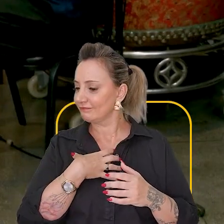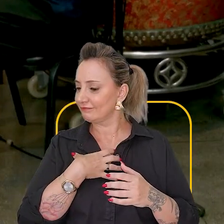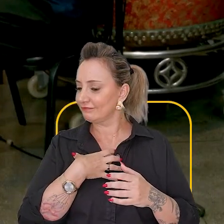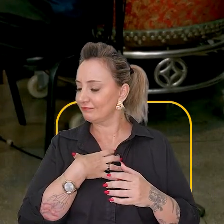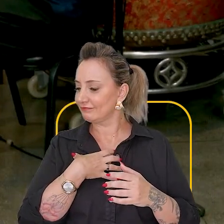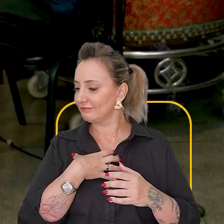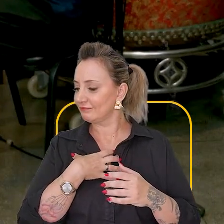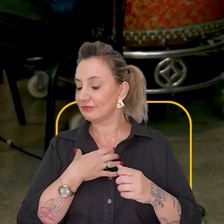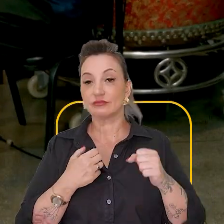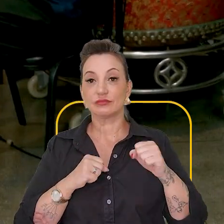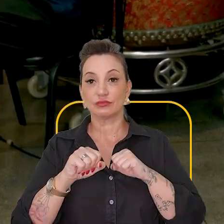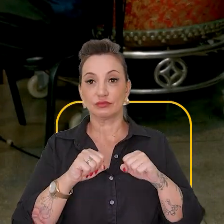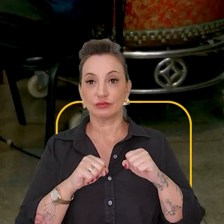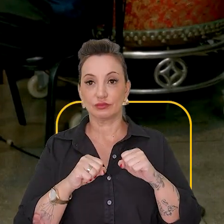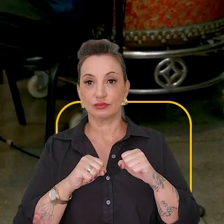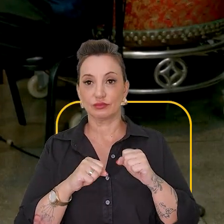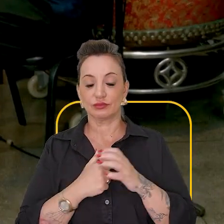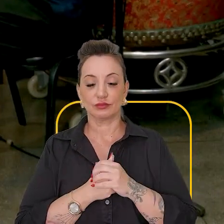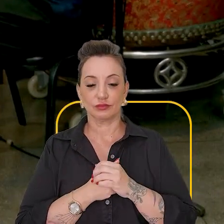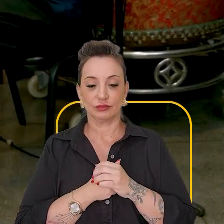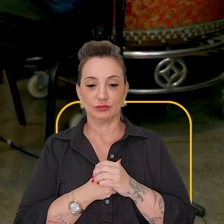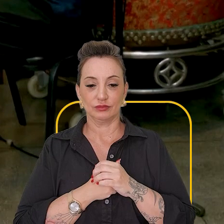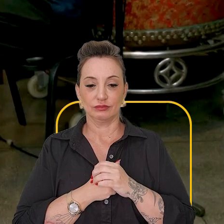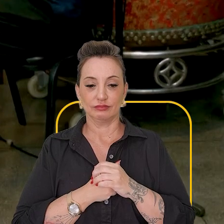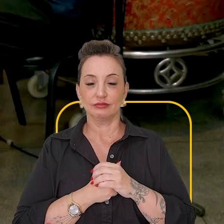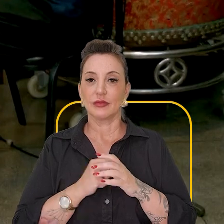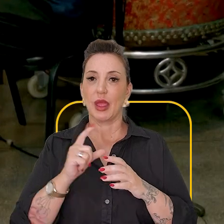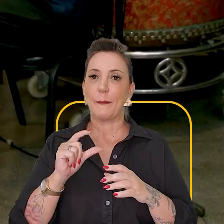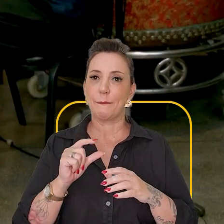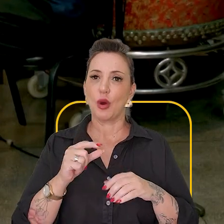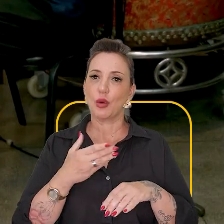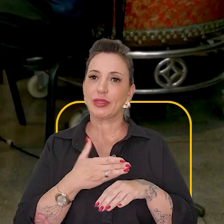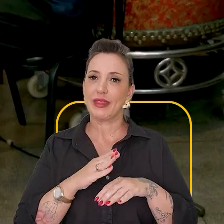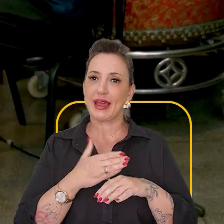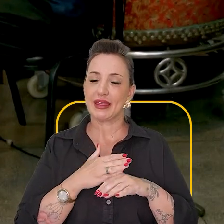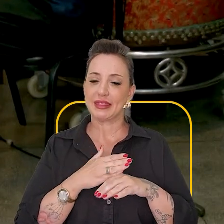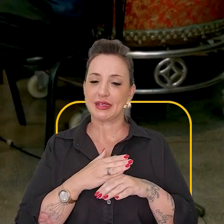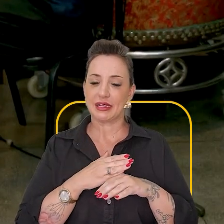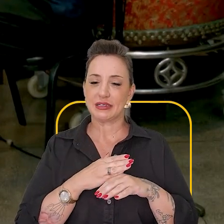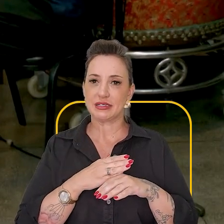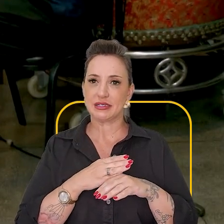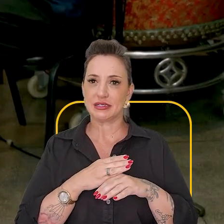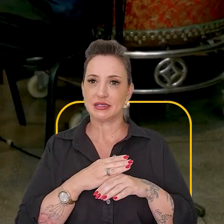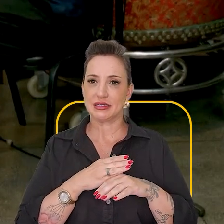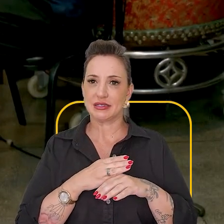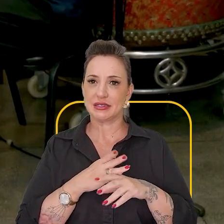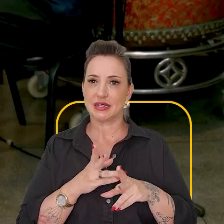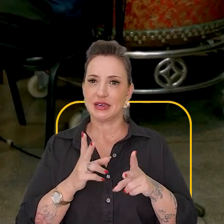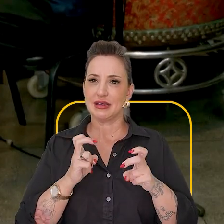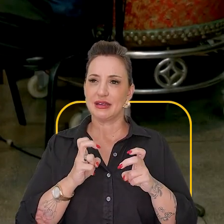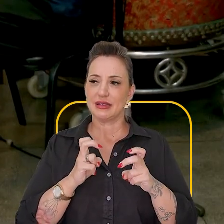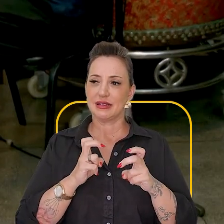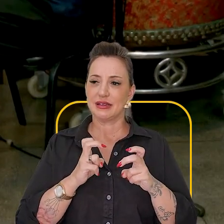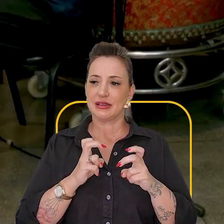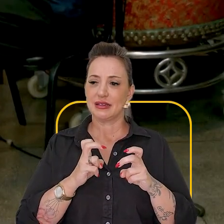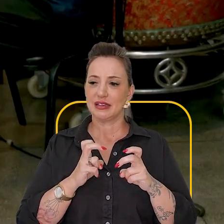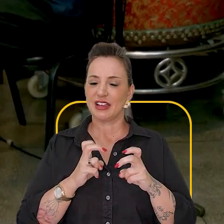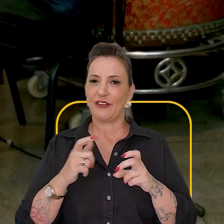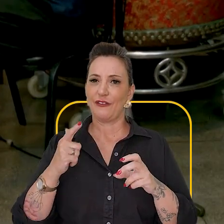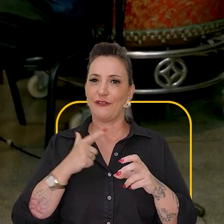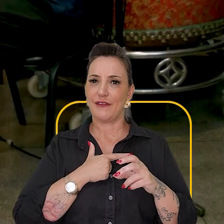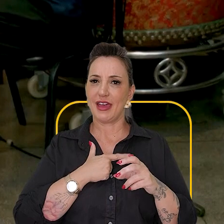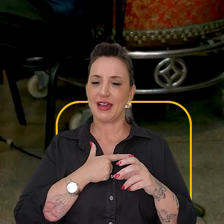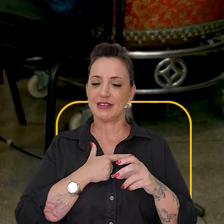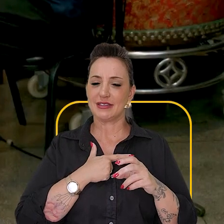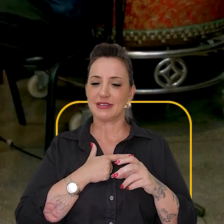sensação que as lutas de cxu elas eram menos técnicas eu eu tinha olhava às vezes umas lutas que eram